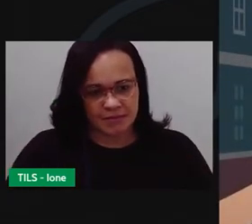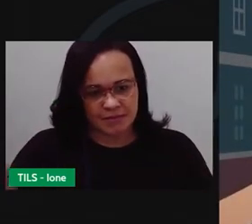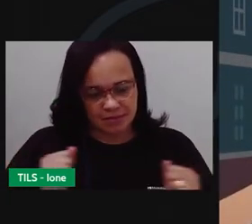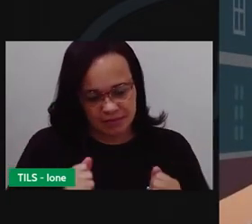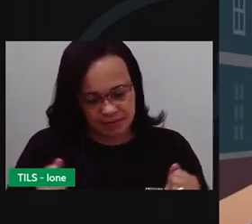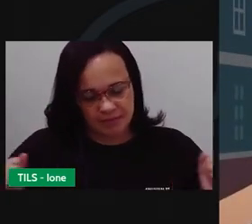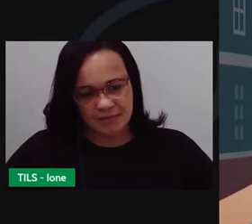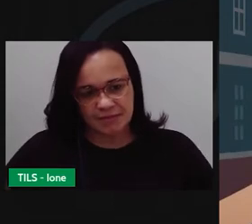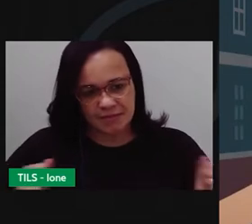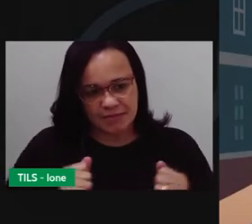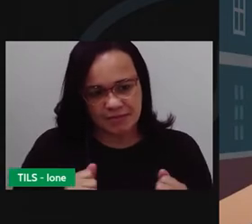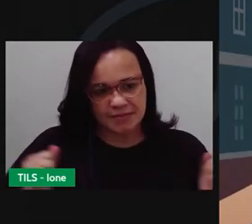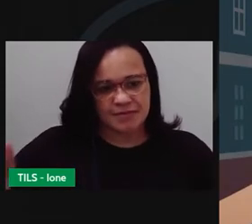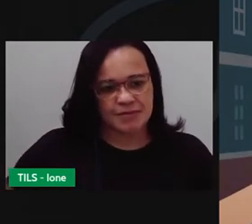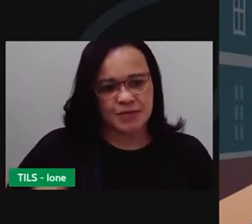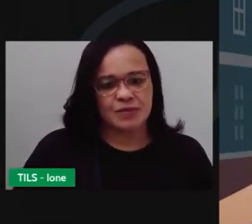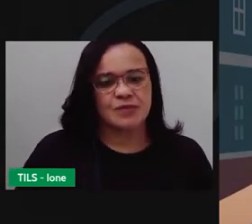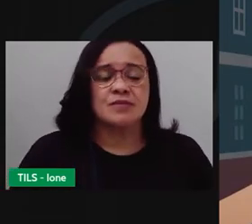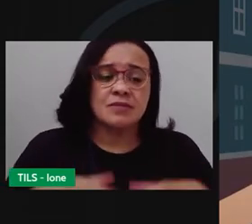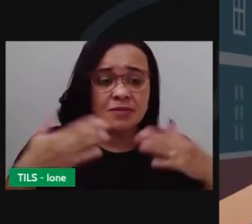sanfona.